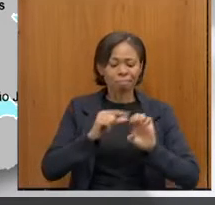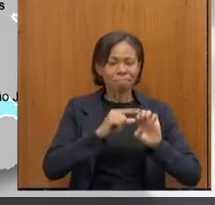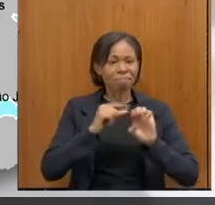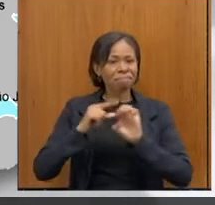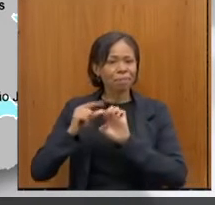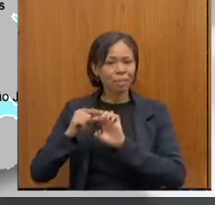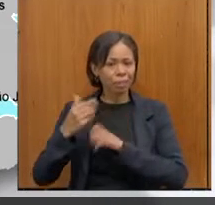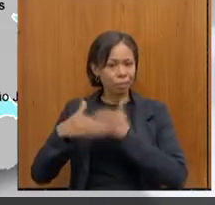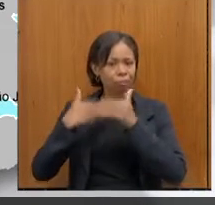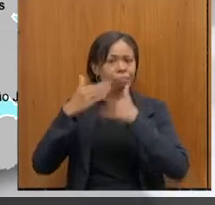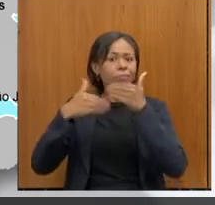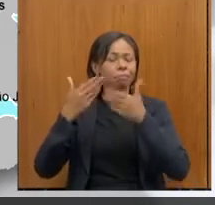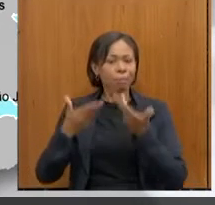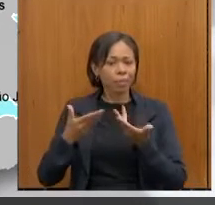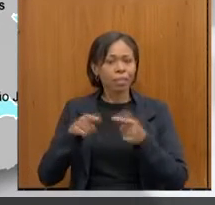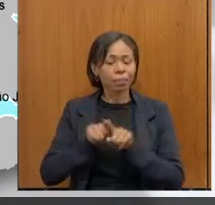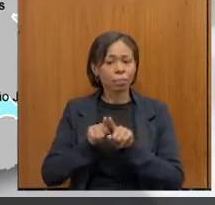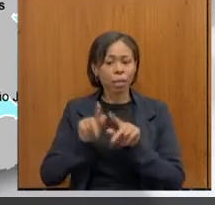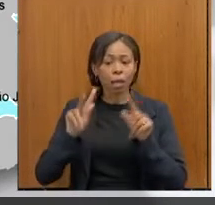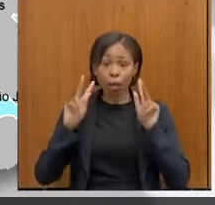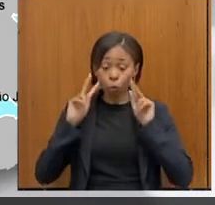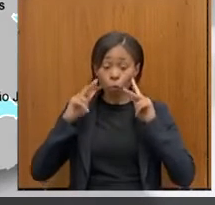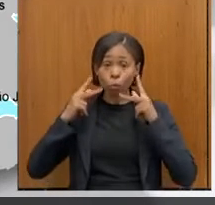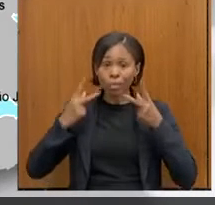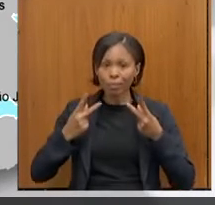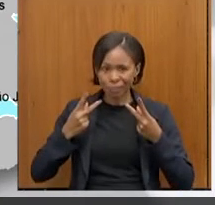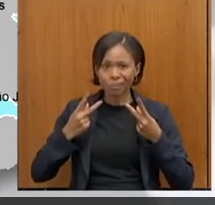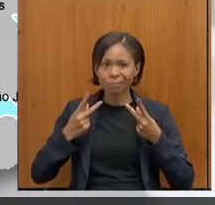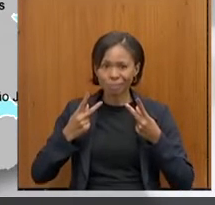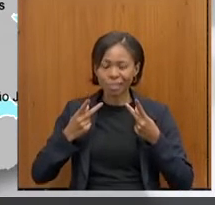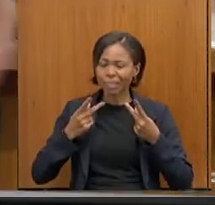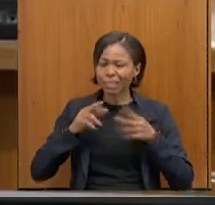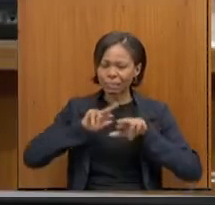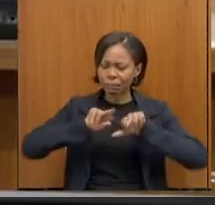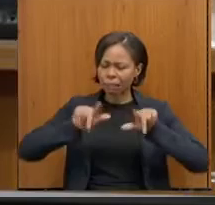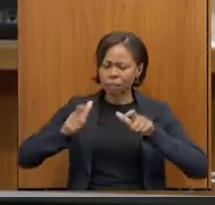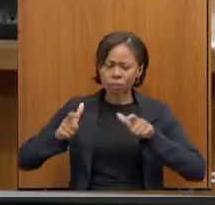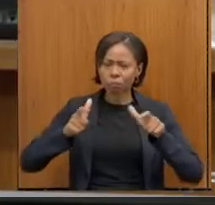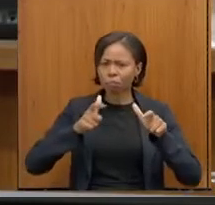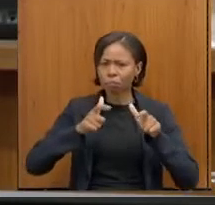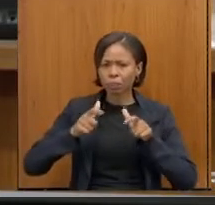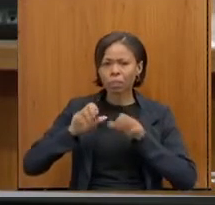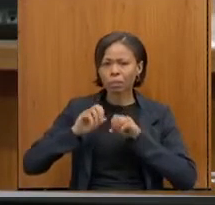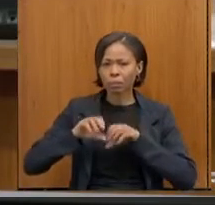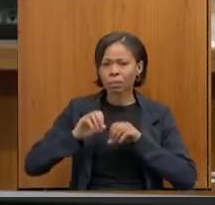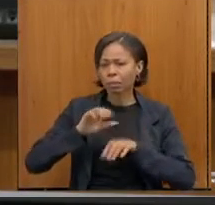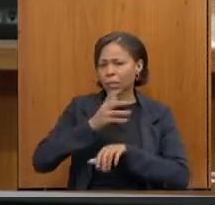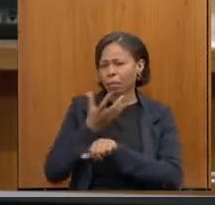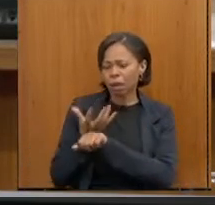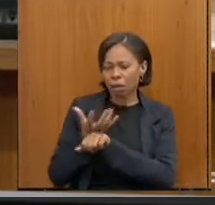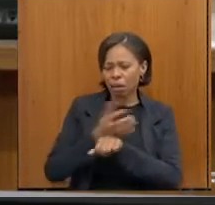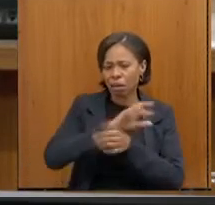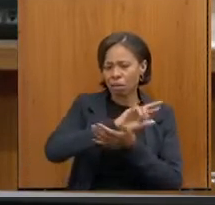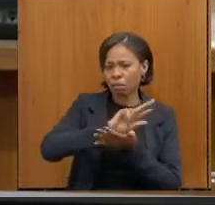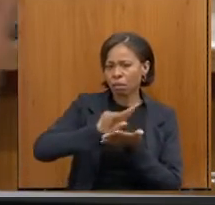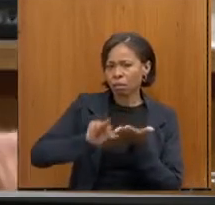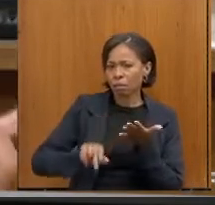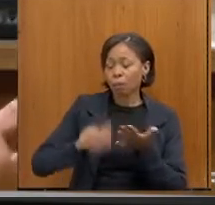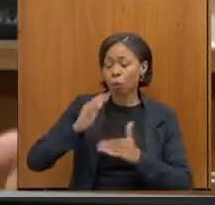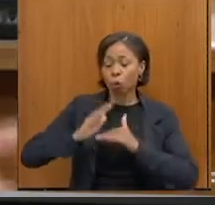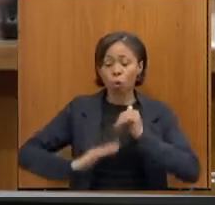reconhecimento da Inovação nas diversas áreas de ensino para que eles possam ter uma capacitação